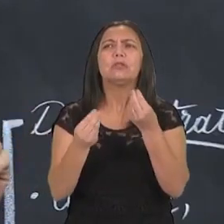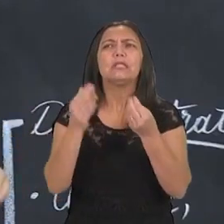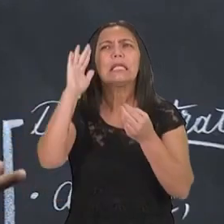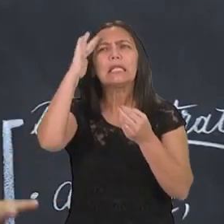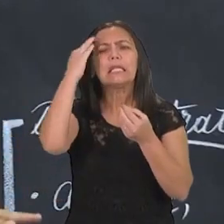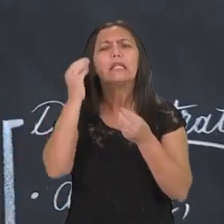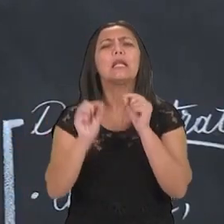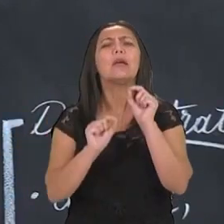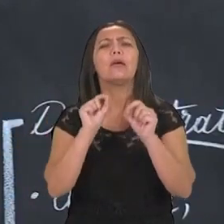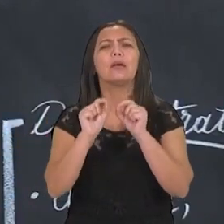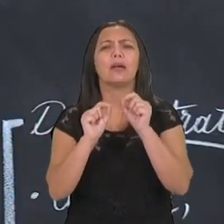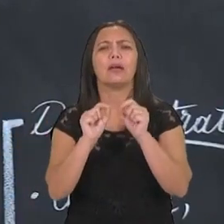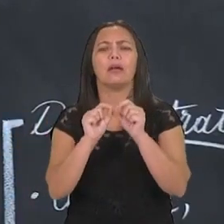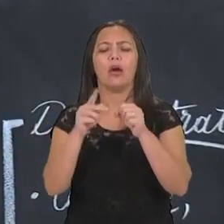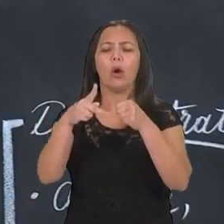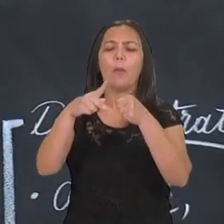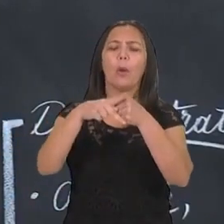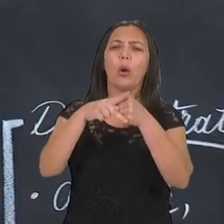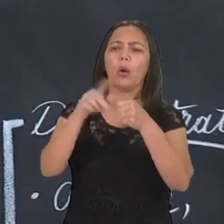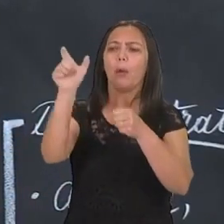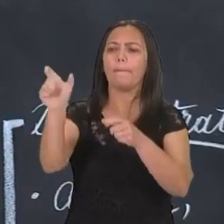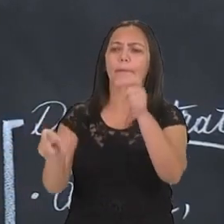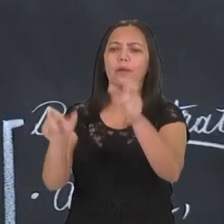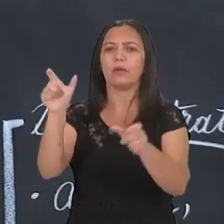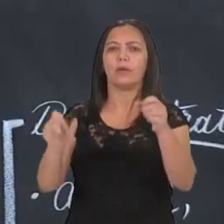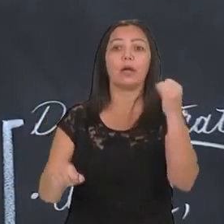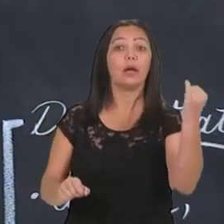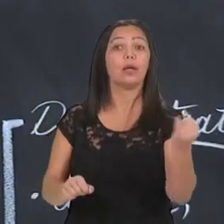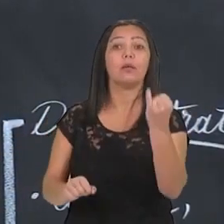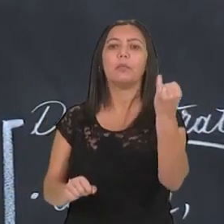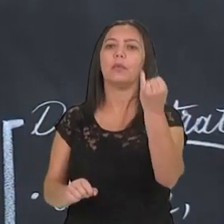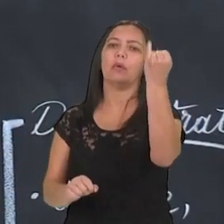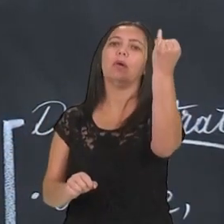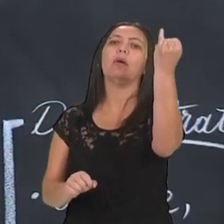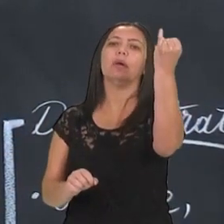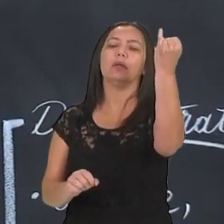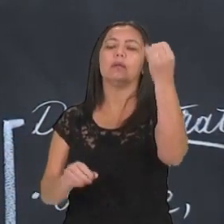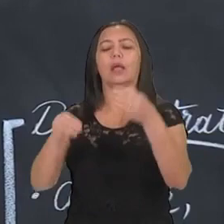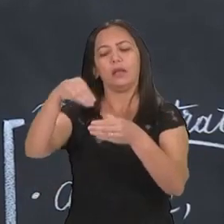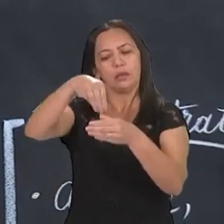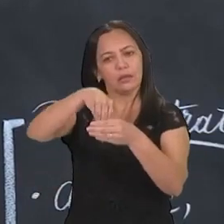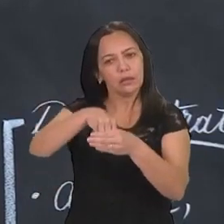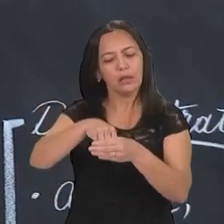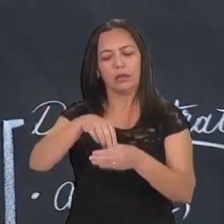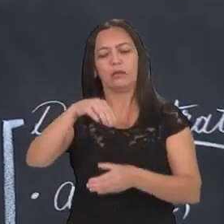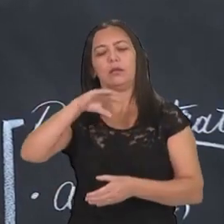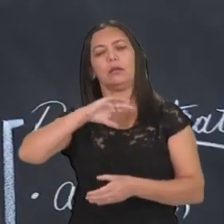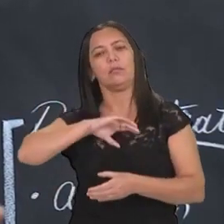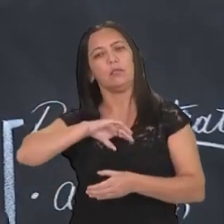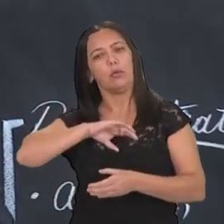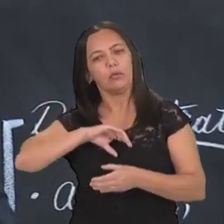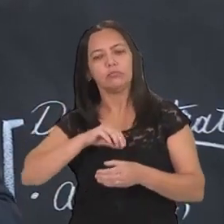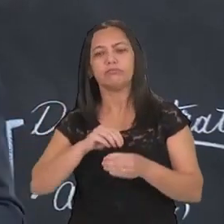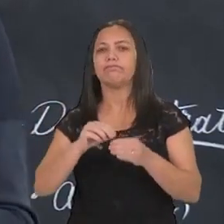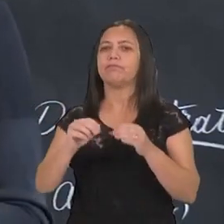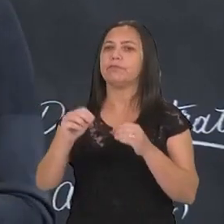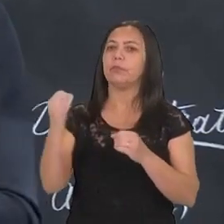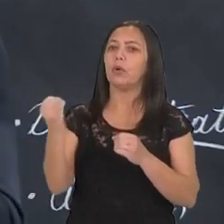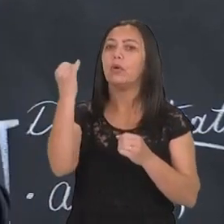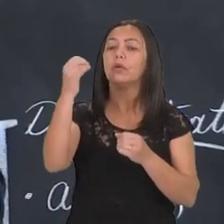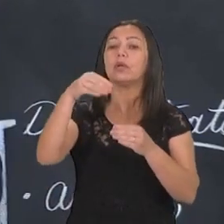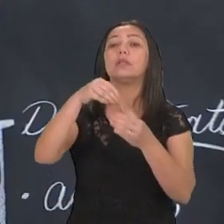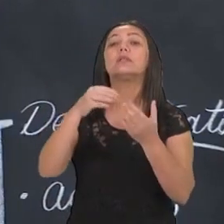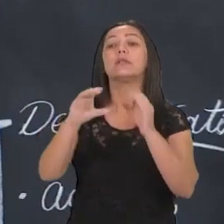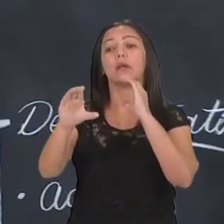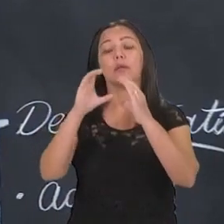tem que compreender isso? Porque os pronomes pessoais eles são tão complexos, tão necessários, tão úteis e tão presentes na comunicação cotidiana que